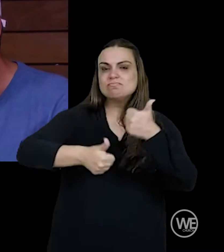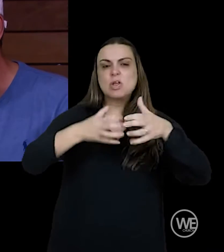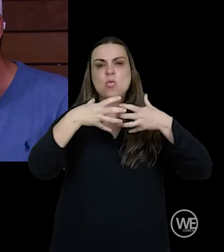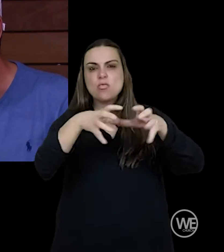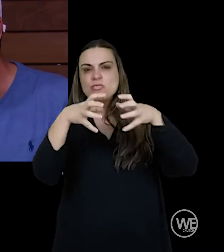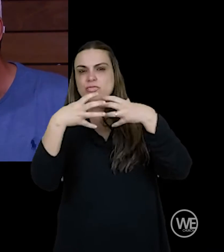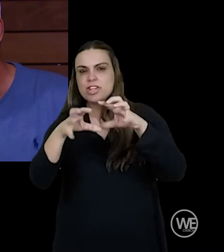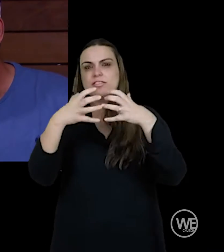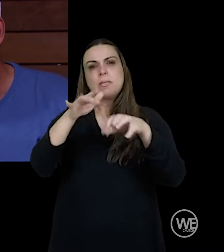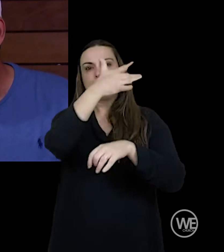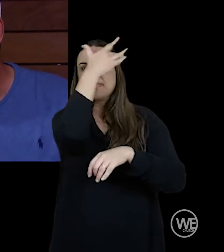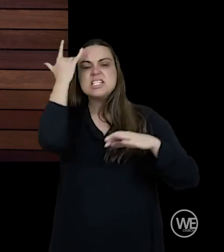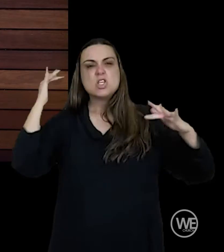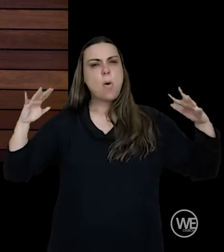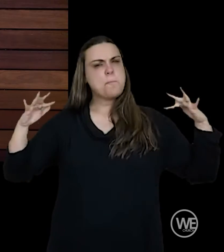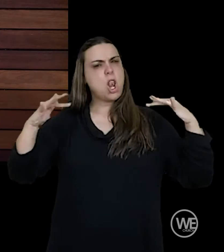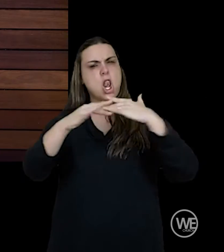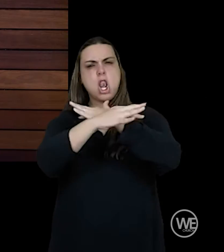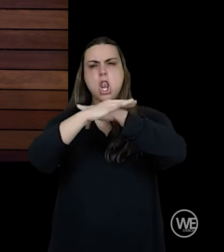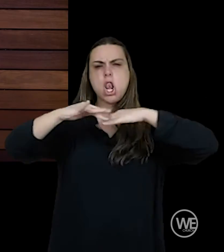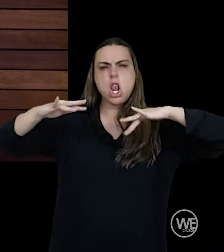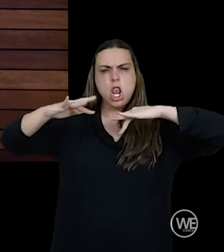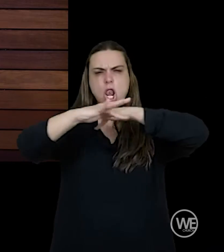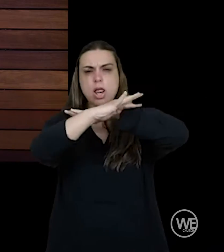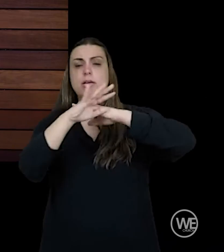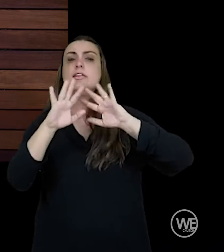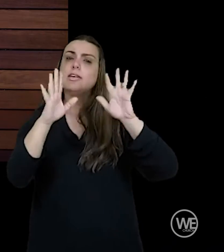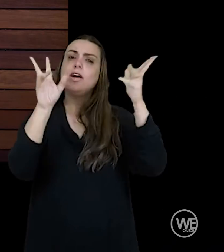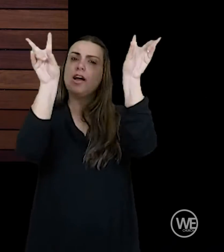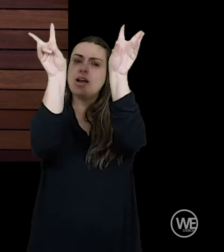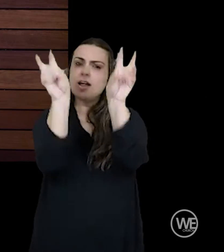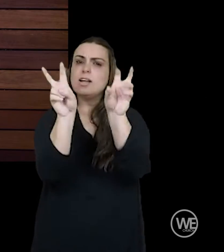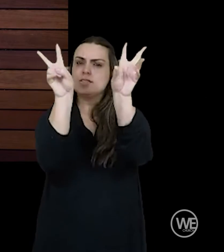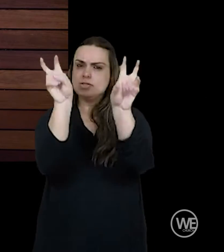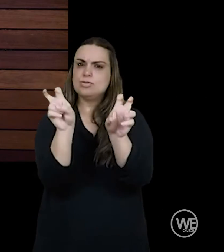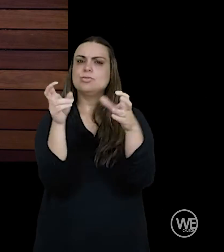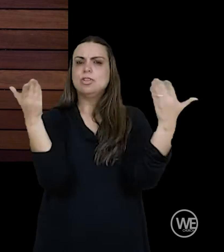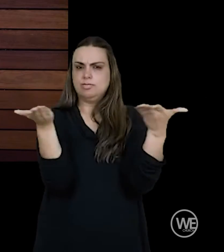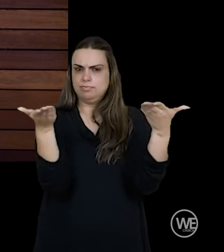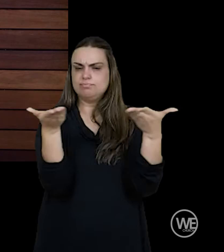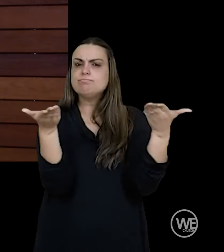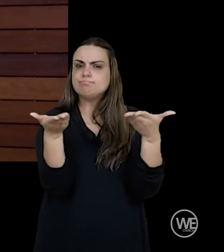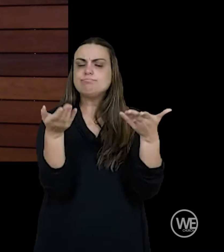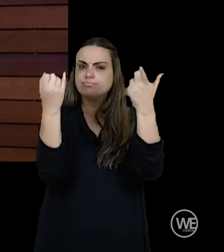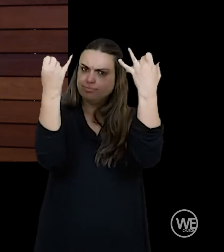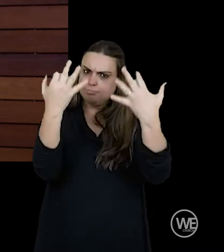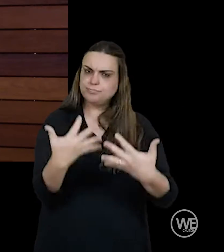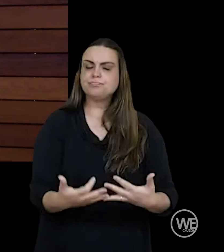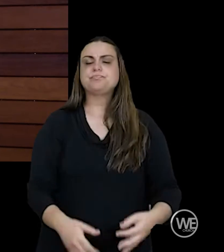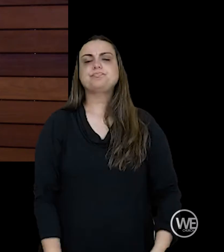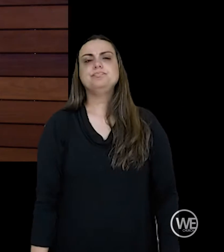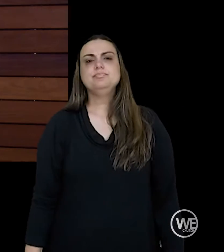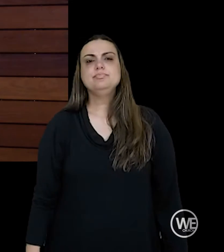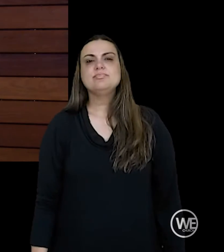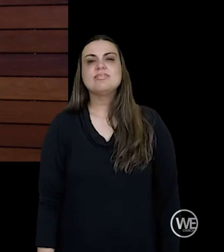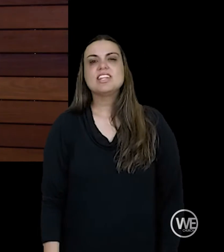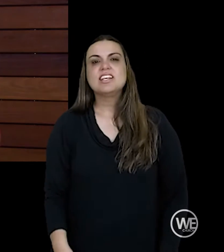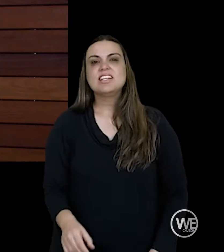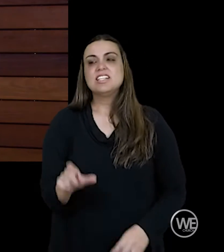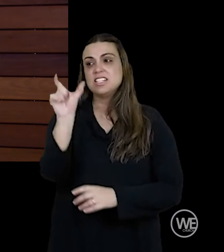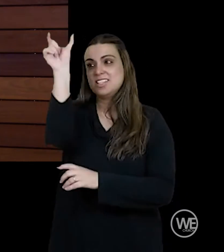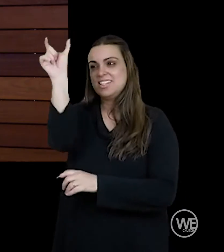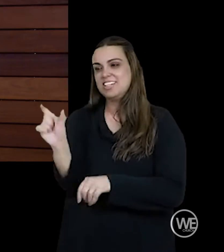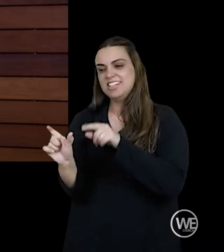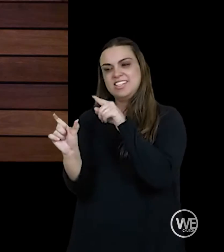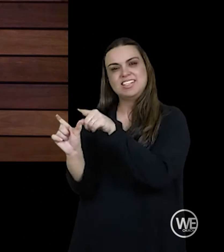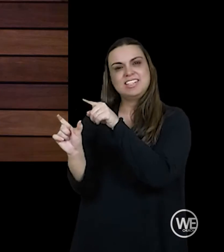no meio de multidão. E era sobre esse assunto que eu queria trazer uma palavra para vocês, né? A figura de Jesus